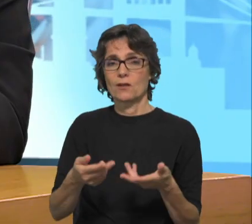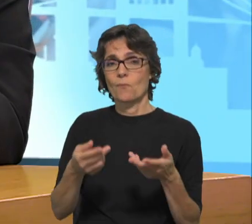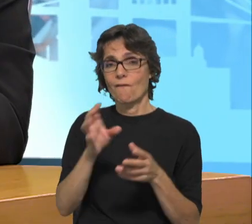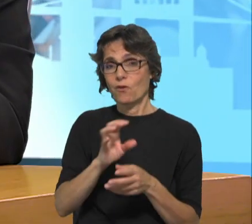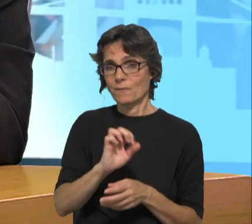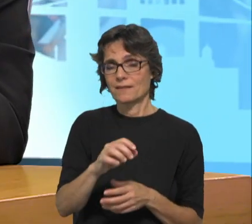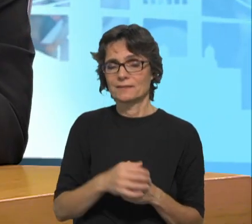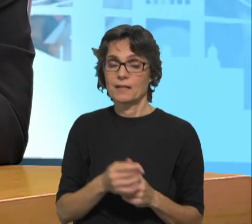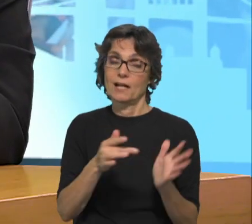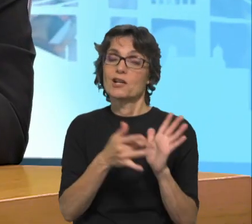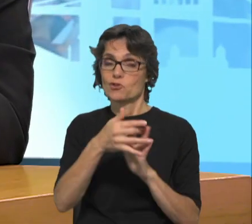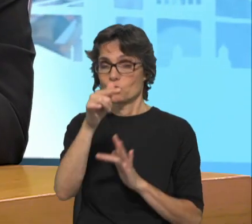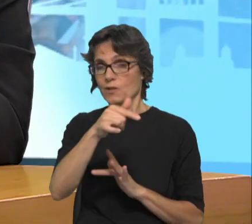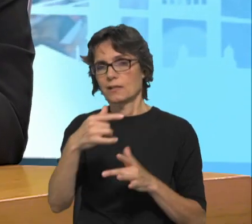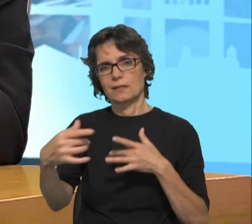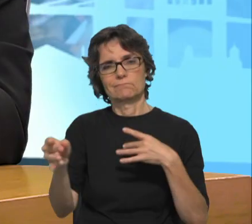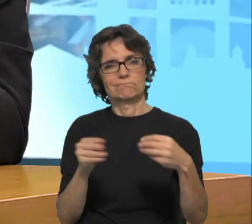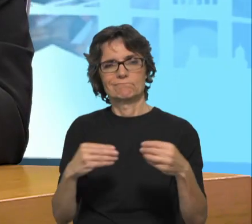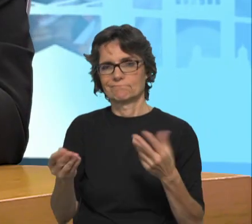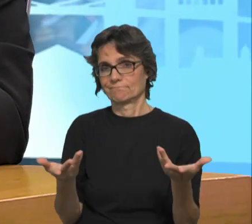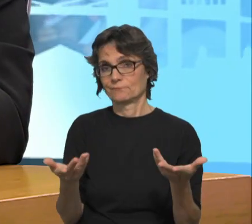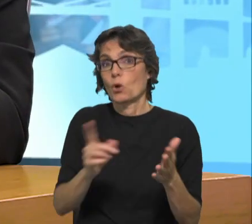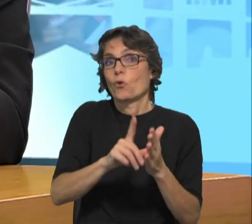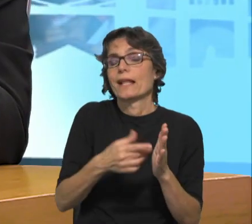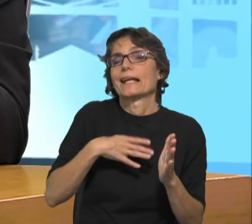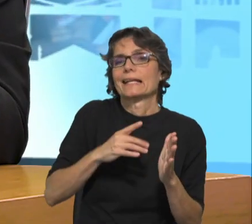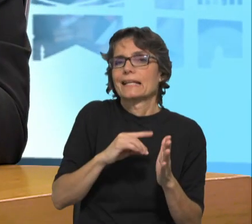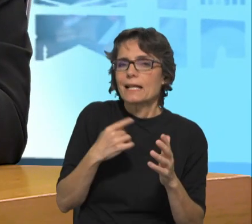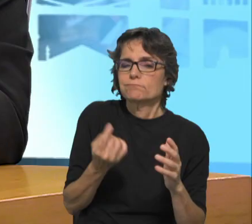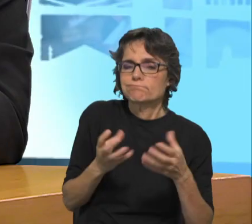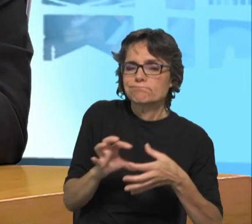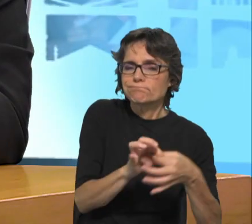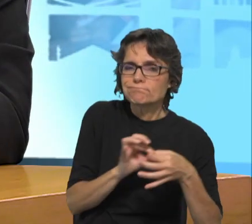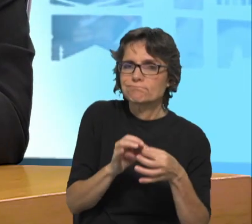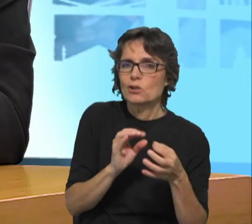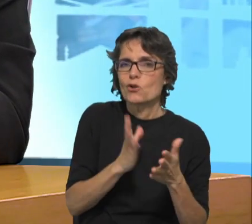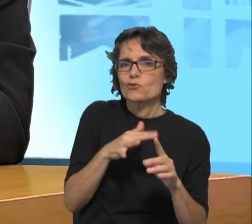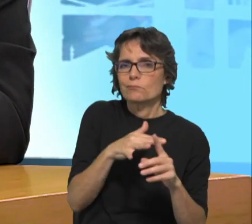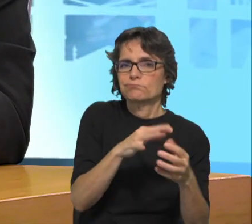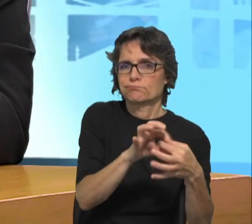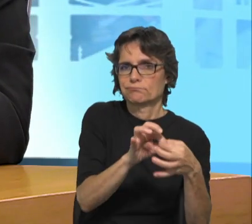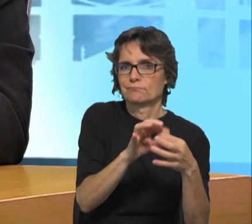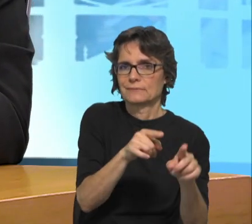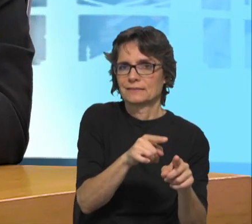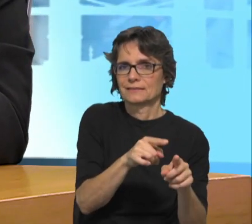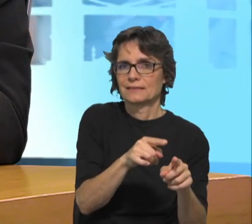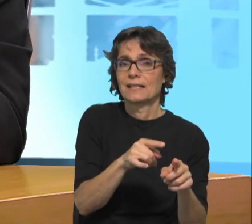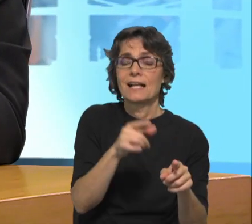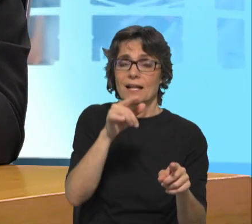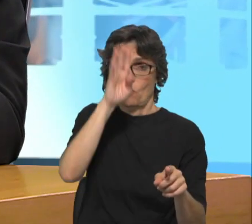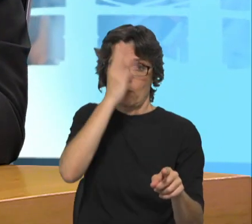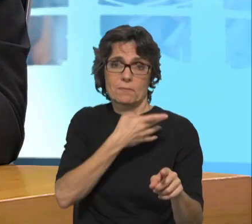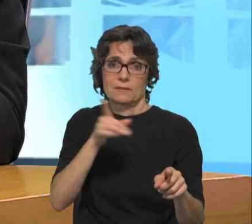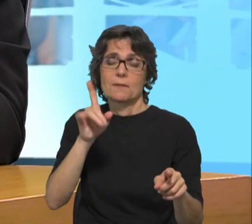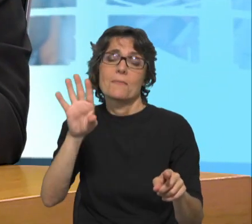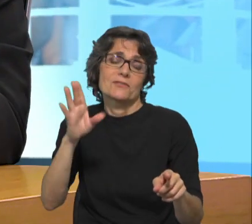a flexibilidade de Jesus. Ainda que o seu projeto inicial fosse diante daquilo que é a realidade, como o Papa Francisco nos diz tantas vezes, a realidade